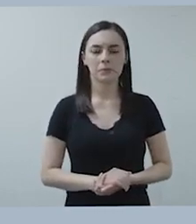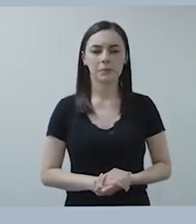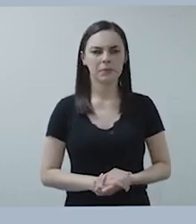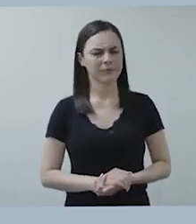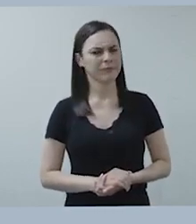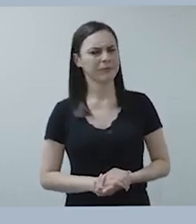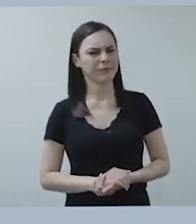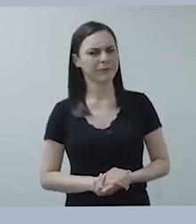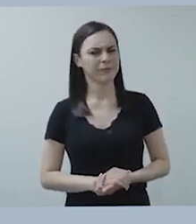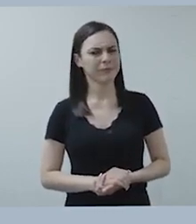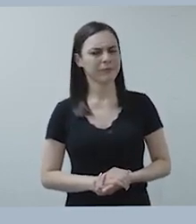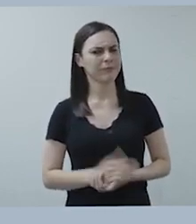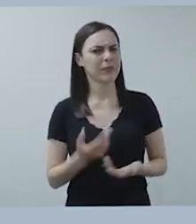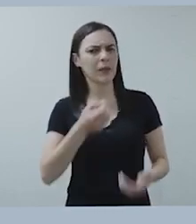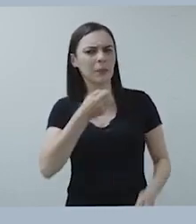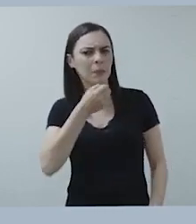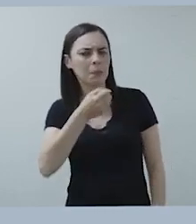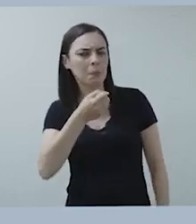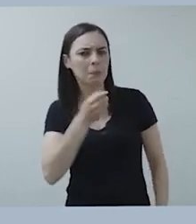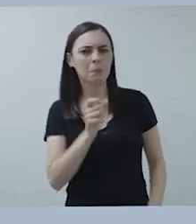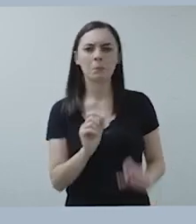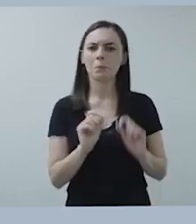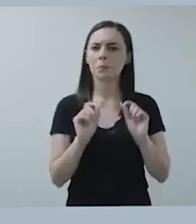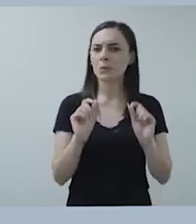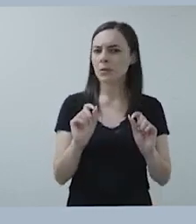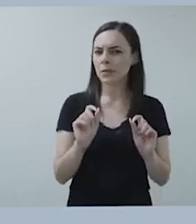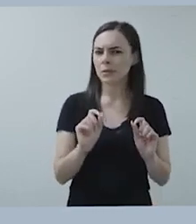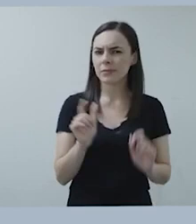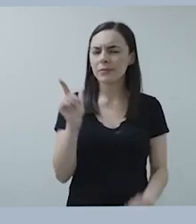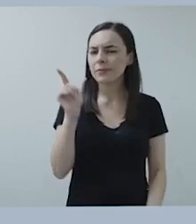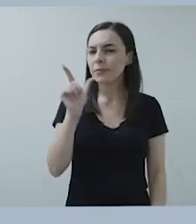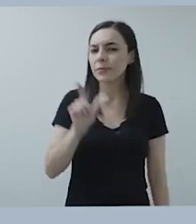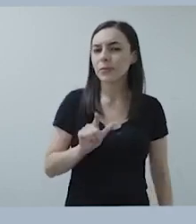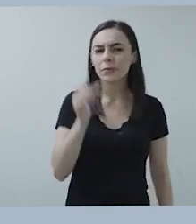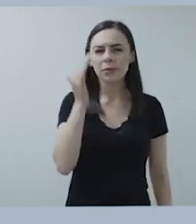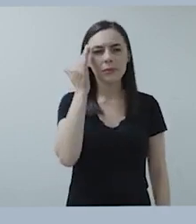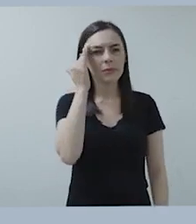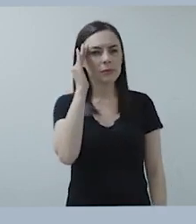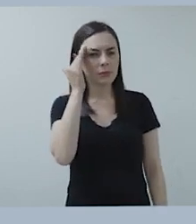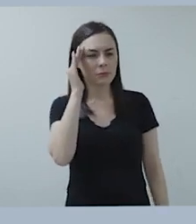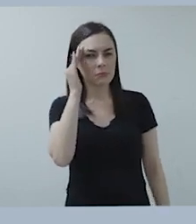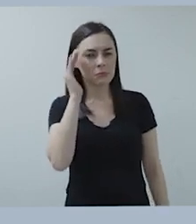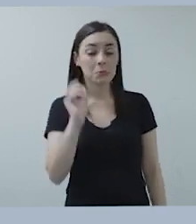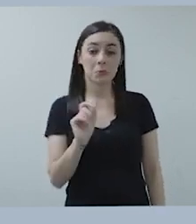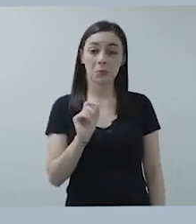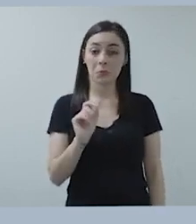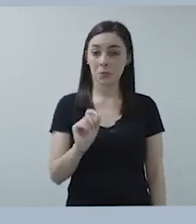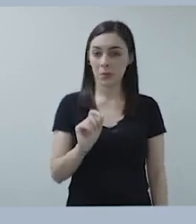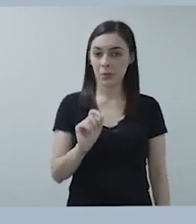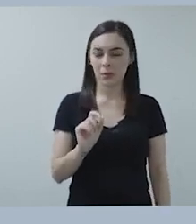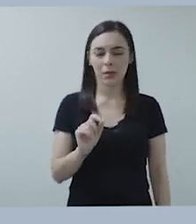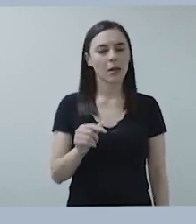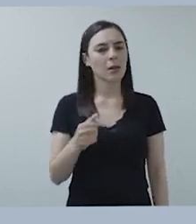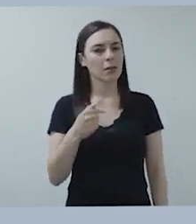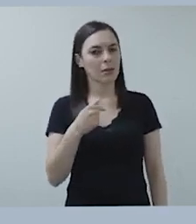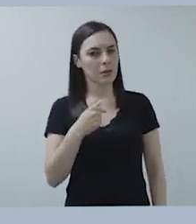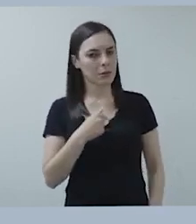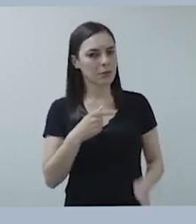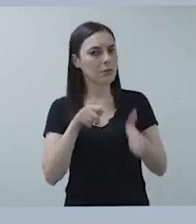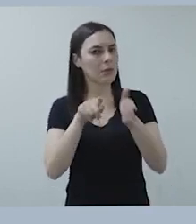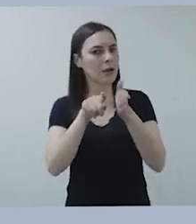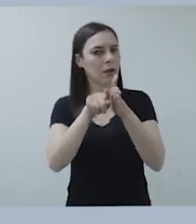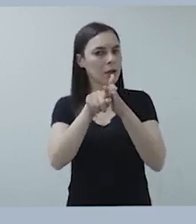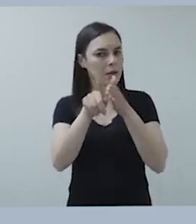Sobre o que será que é essa reportagem? Será que a gente consegue entender? Eu vou fazer uma pergunta para vocês,